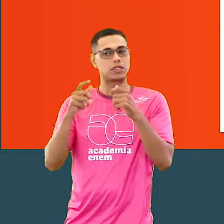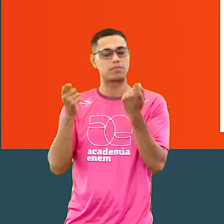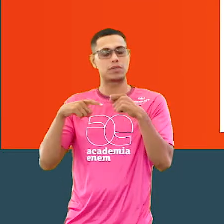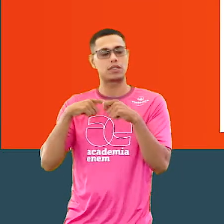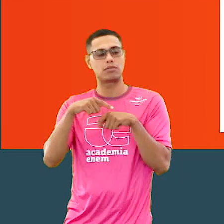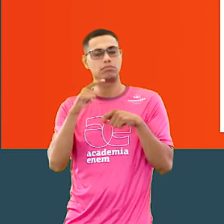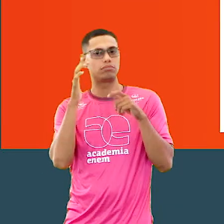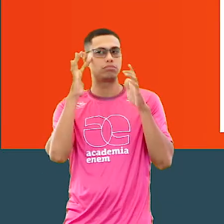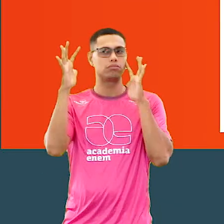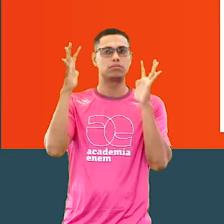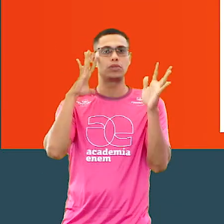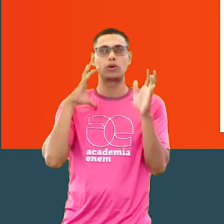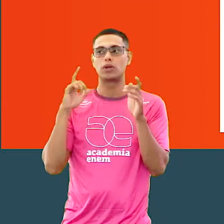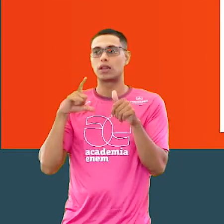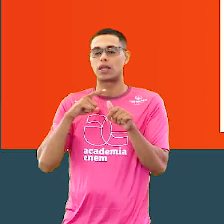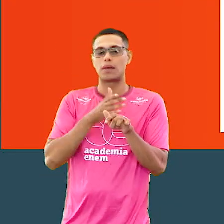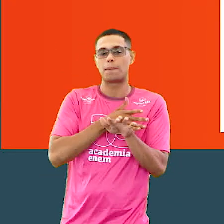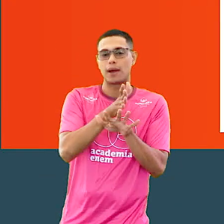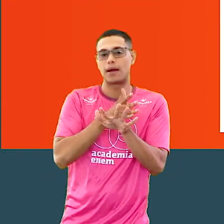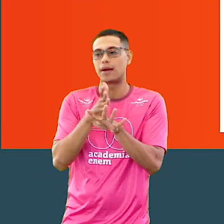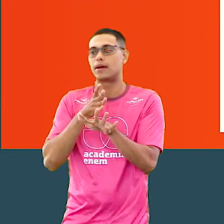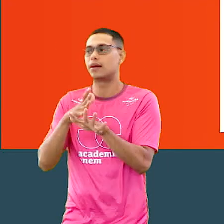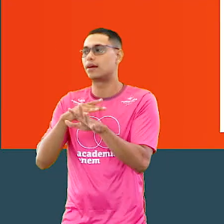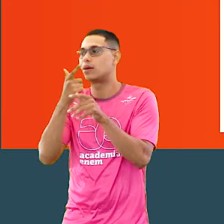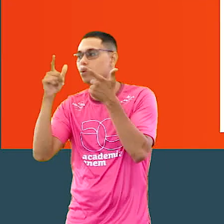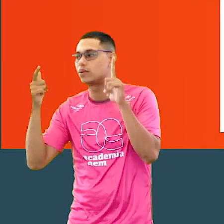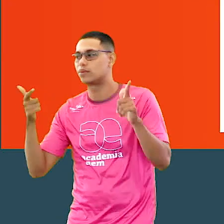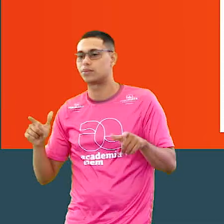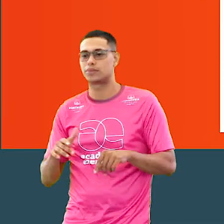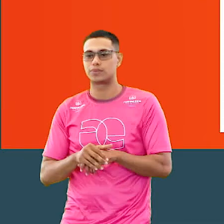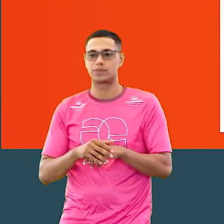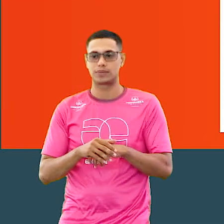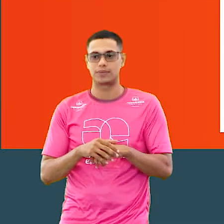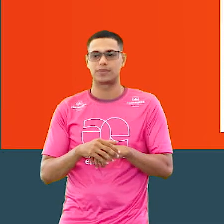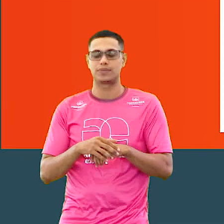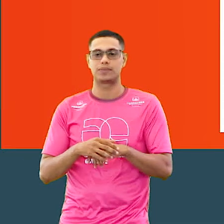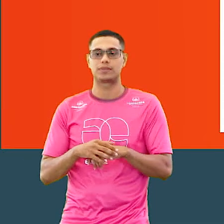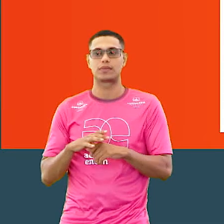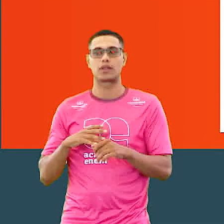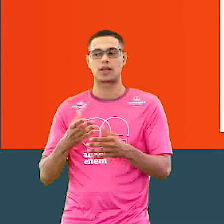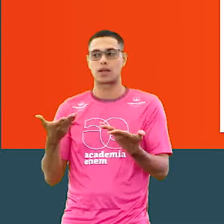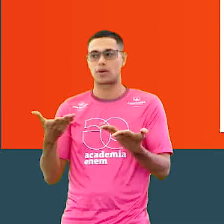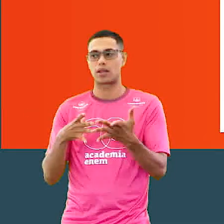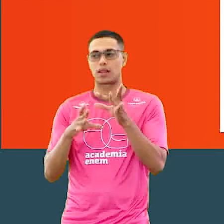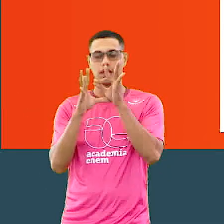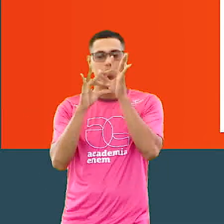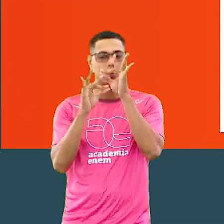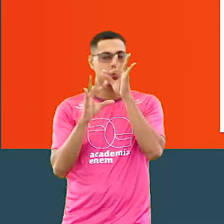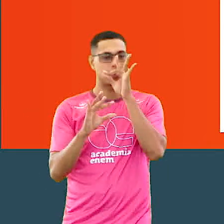sobre essas outras possibilidades, ok? Vamos esmiuçar um pouquinho aqui.